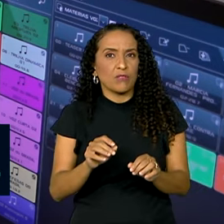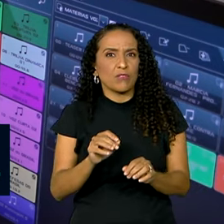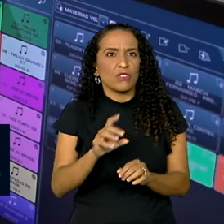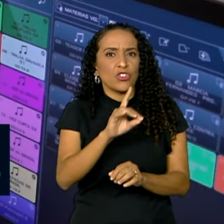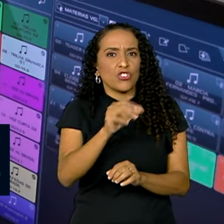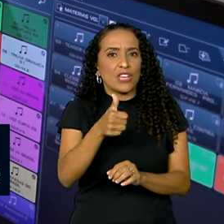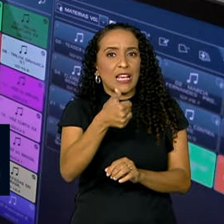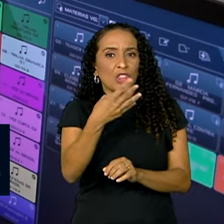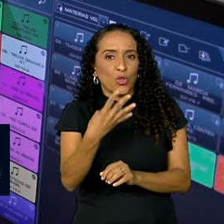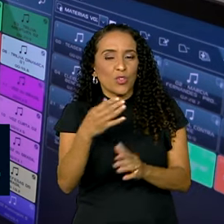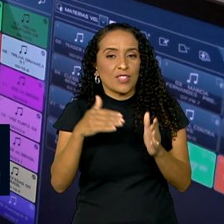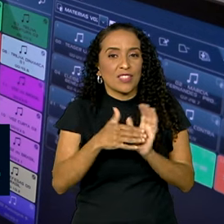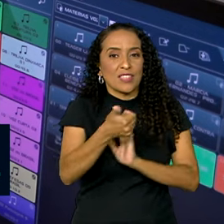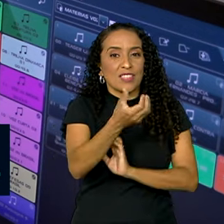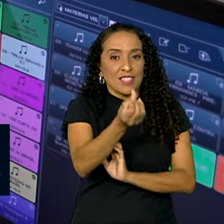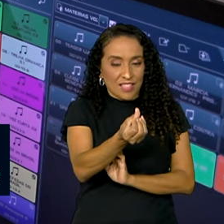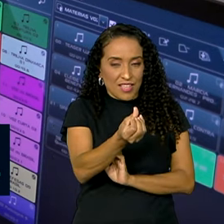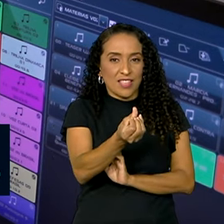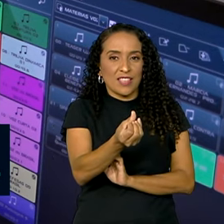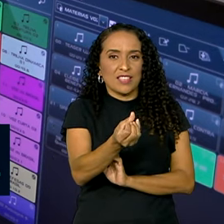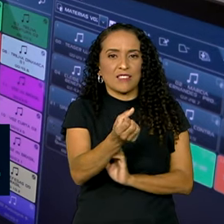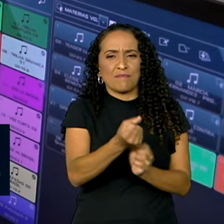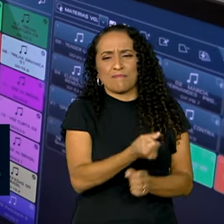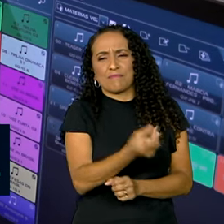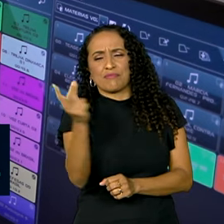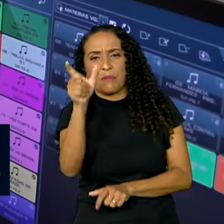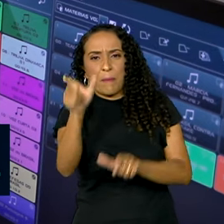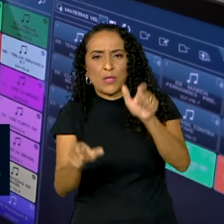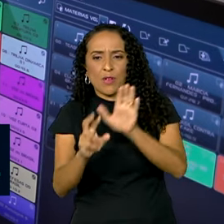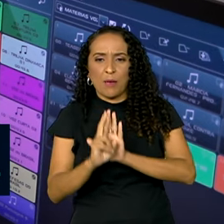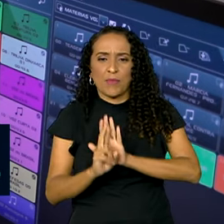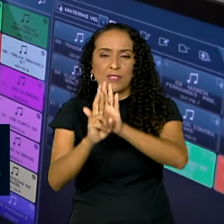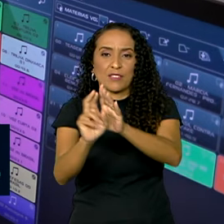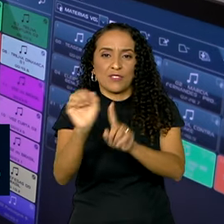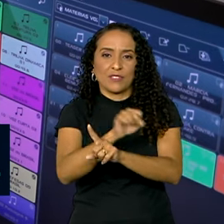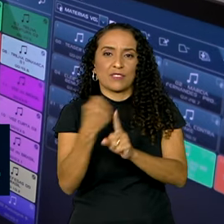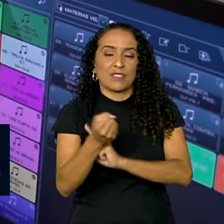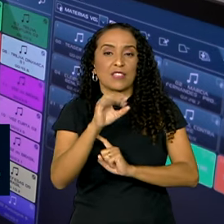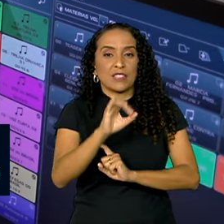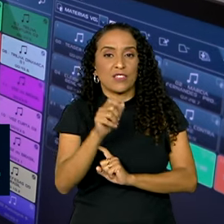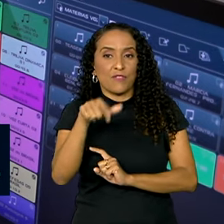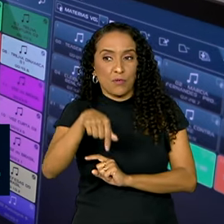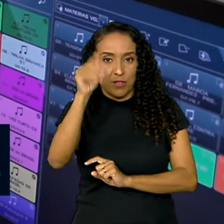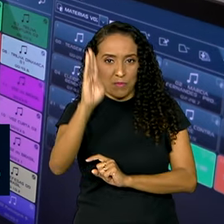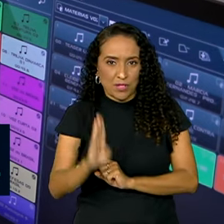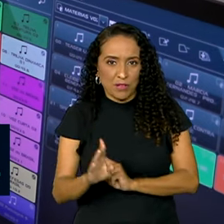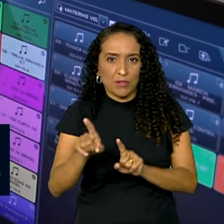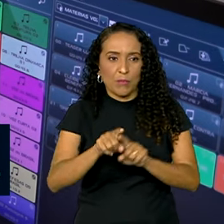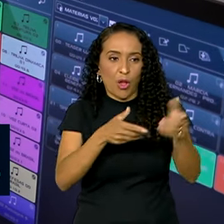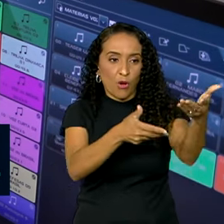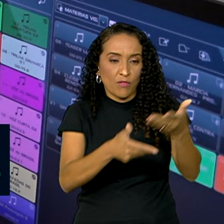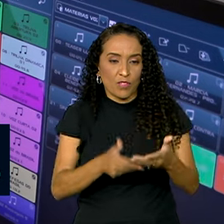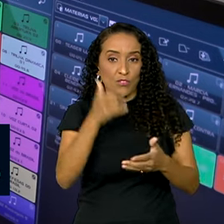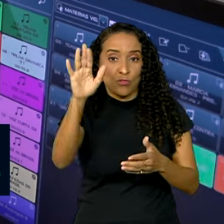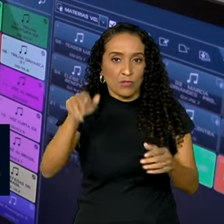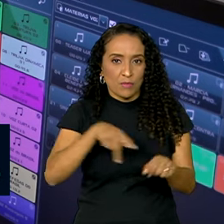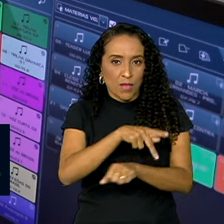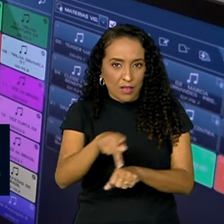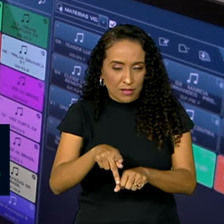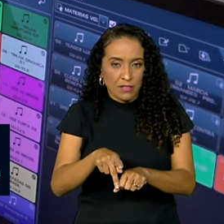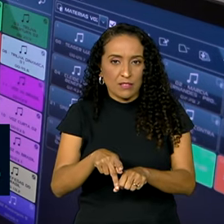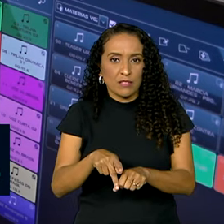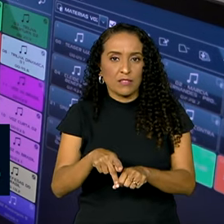14 até o dia 16 milhares de representantes da sociedade civil brasileira e convidados internacionais